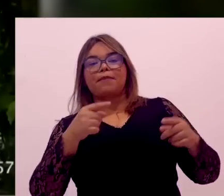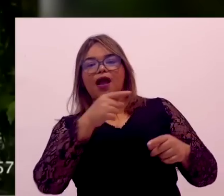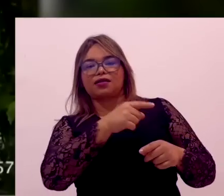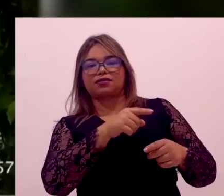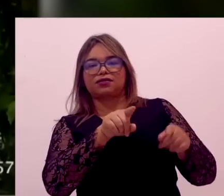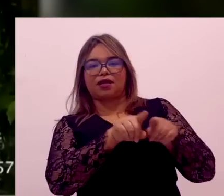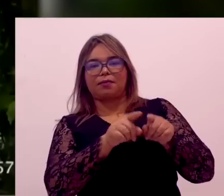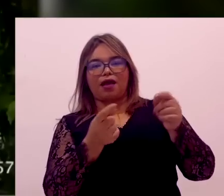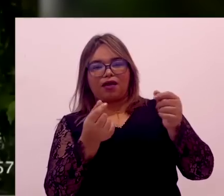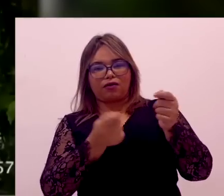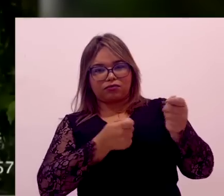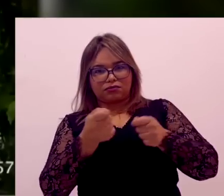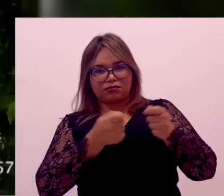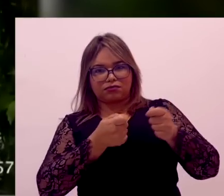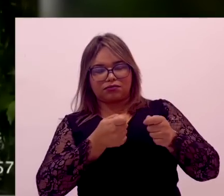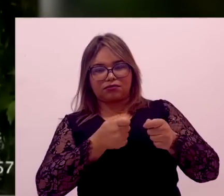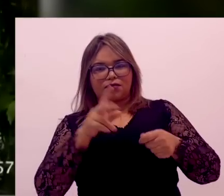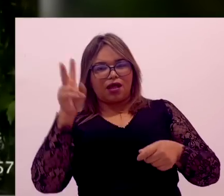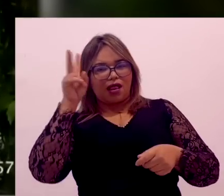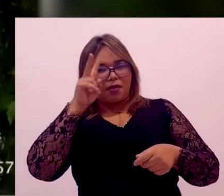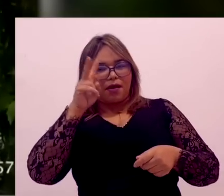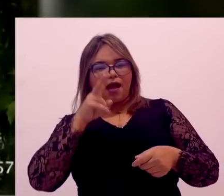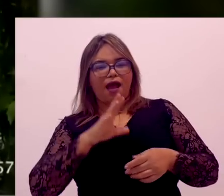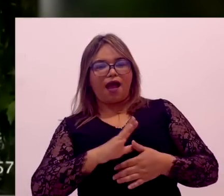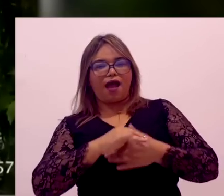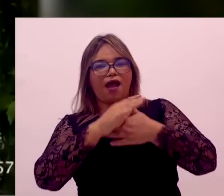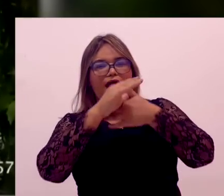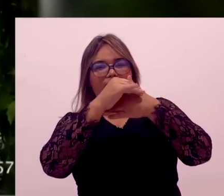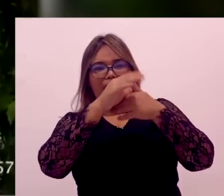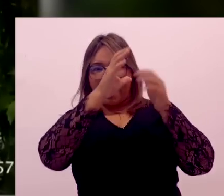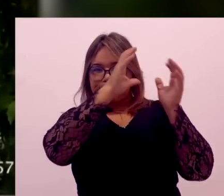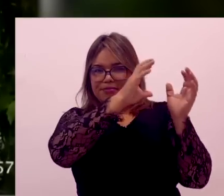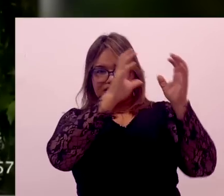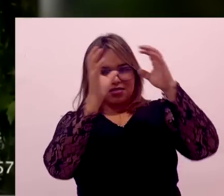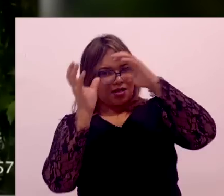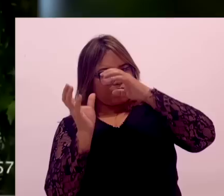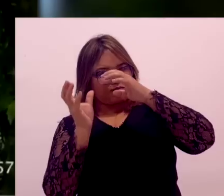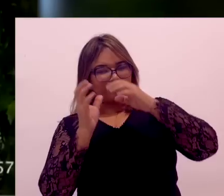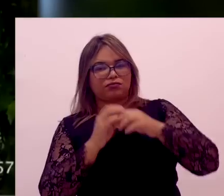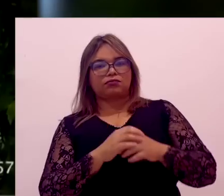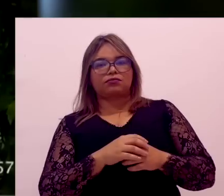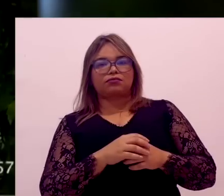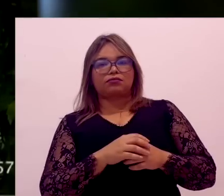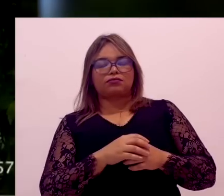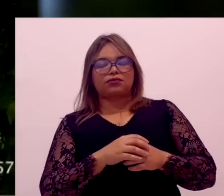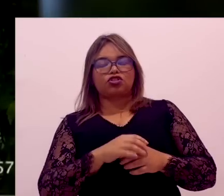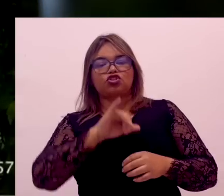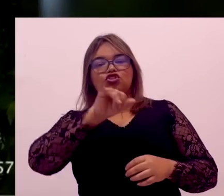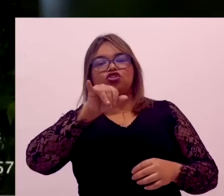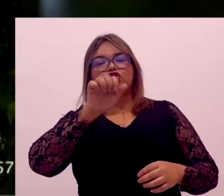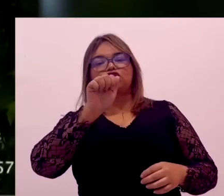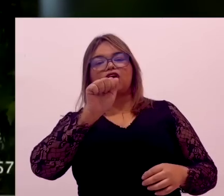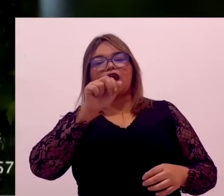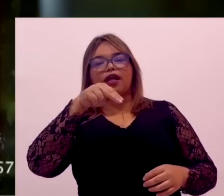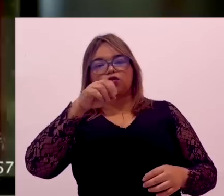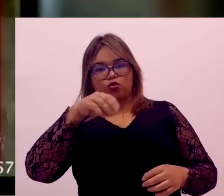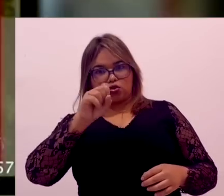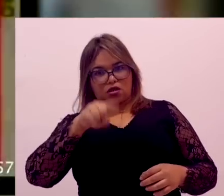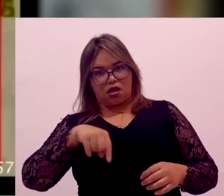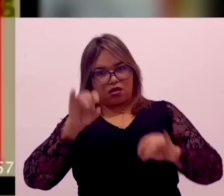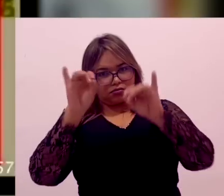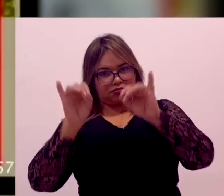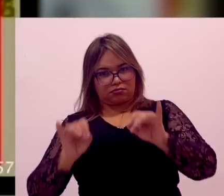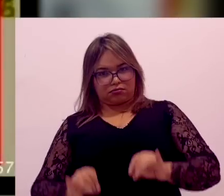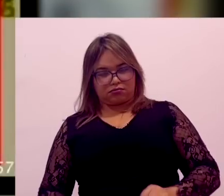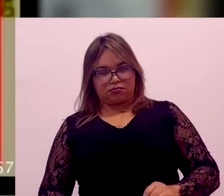simbolismo. As duas cabeças do deus Janus, uma cabeça olhando para frente e a outra cabeça olhando para trás.